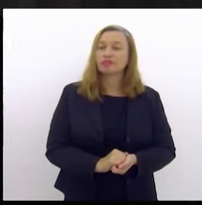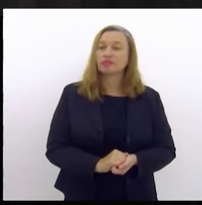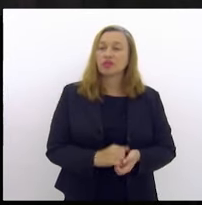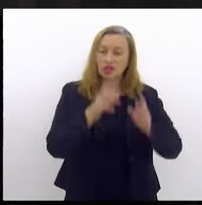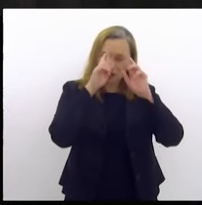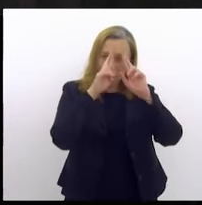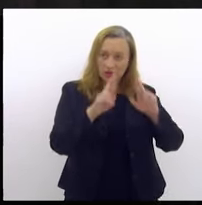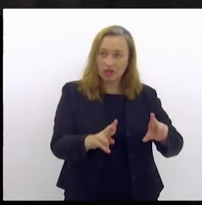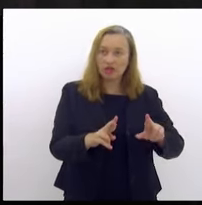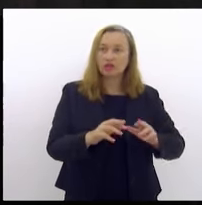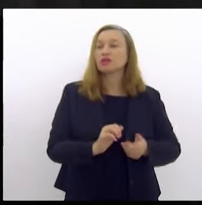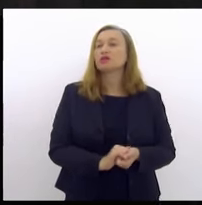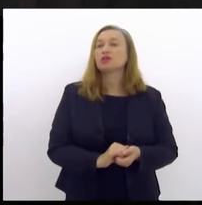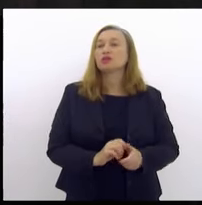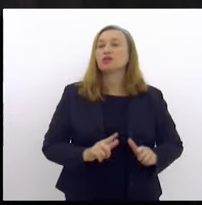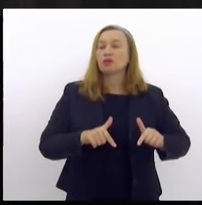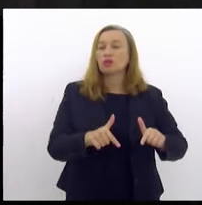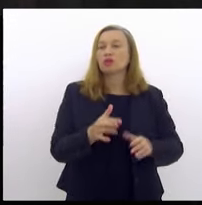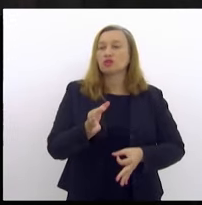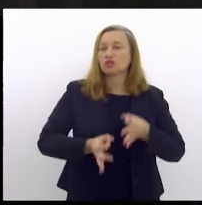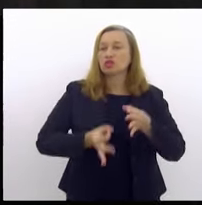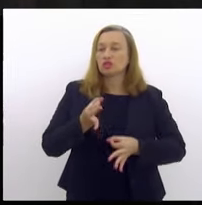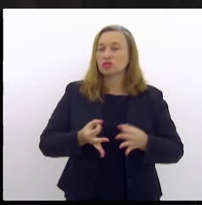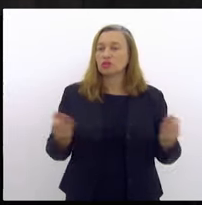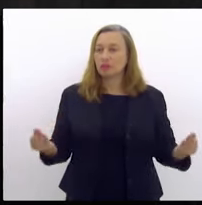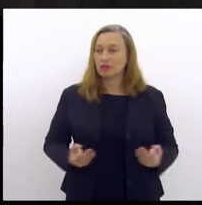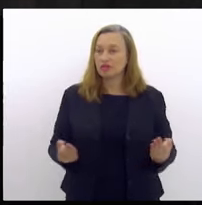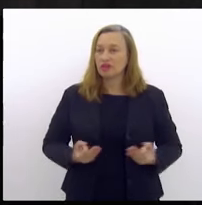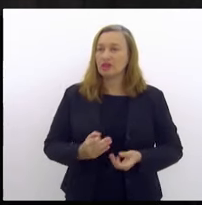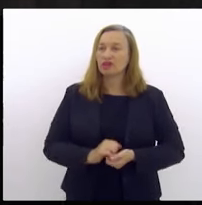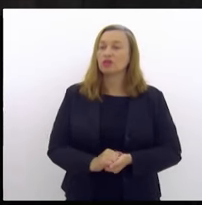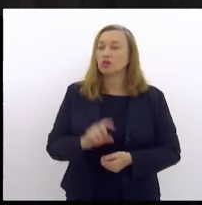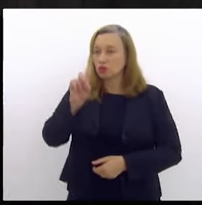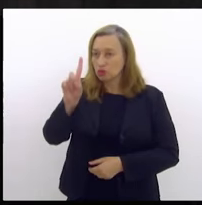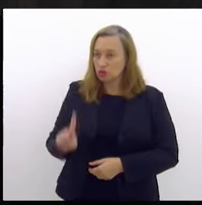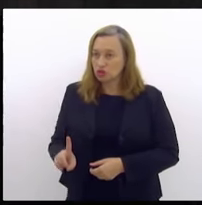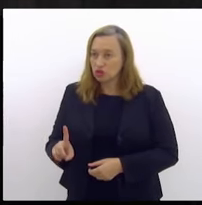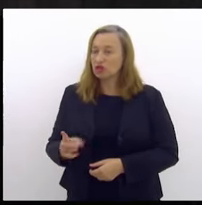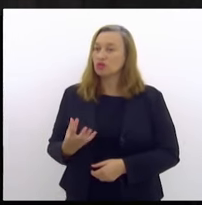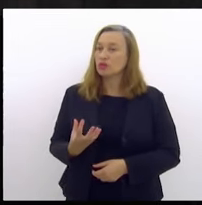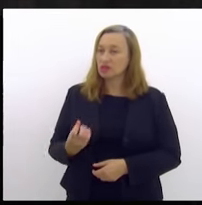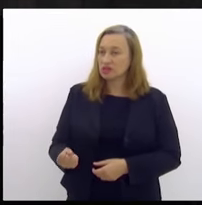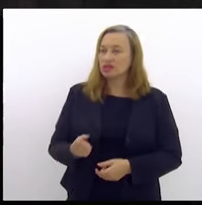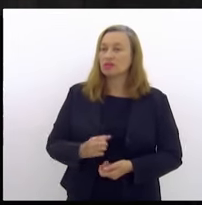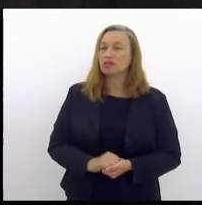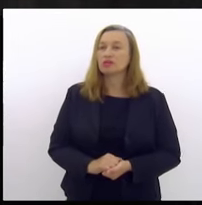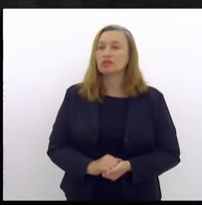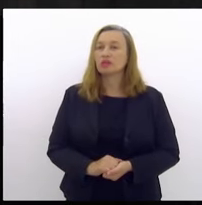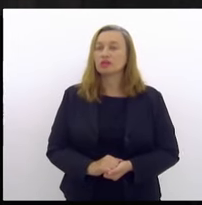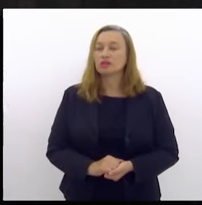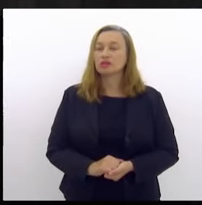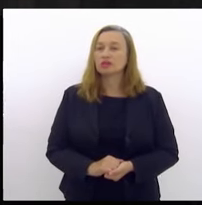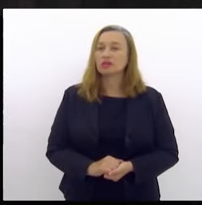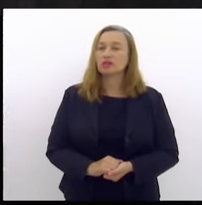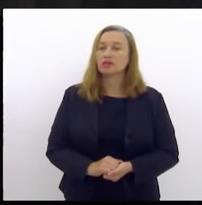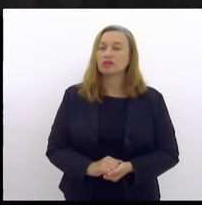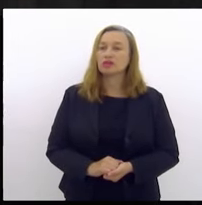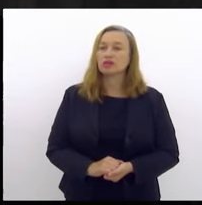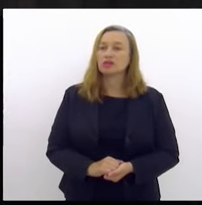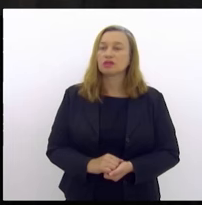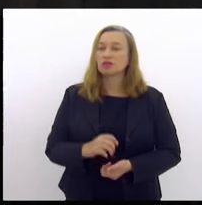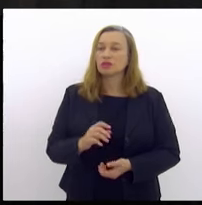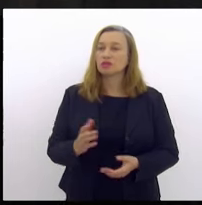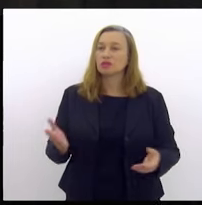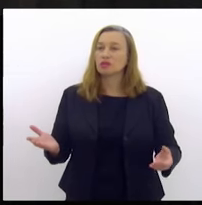respeitado o ato jurídico perfeito, o direito adquirido e a coisa